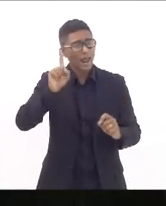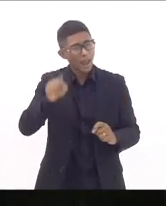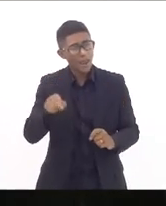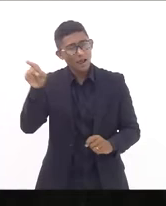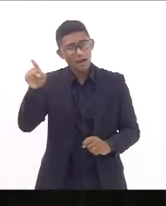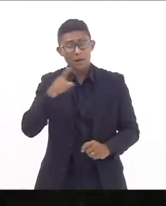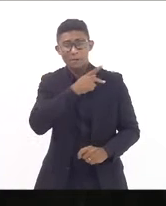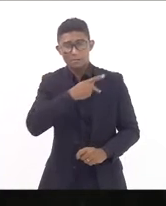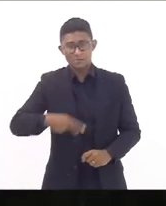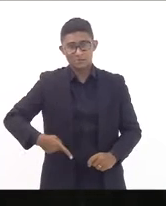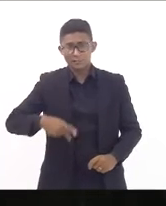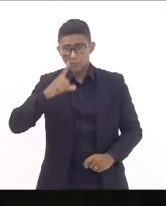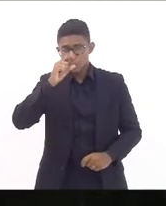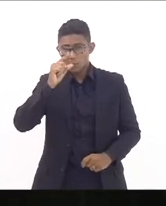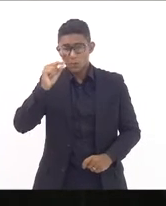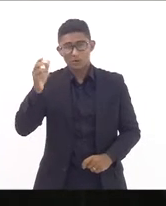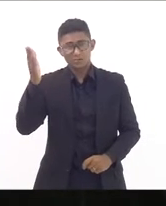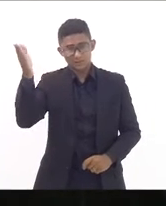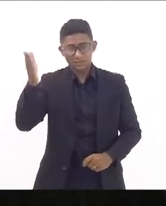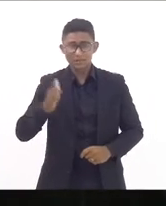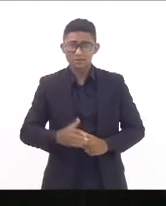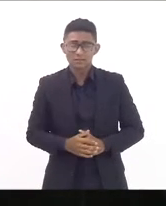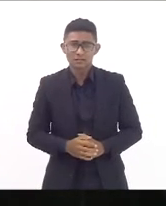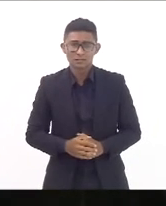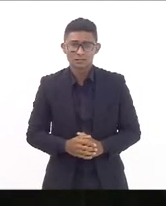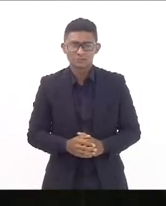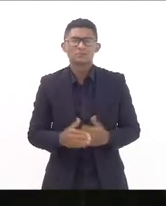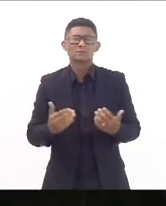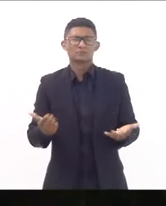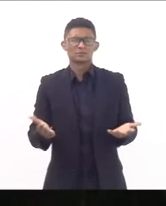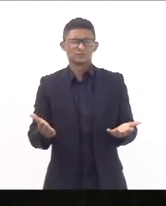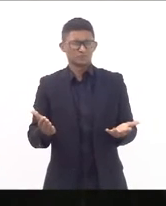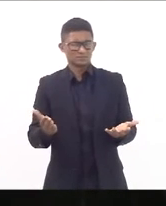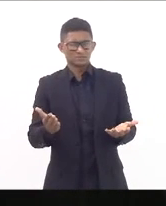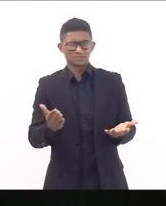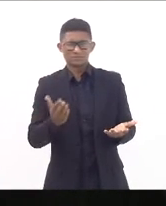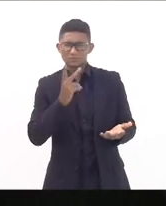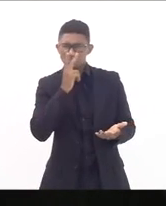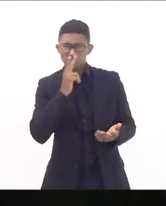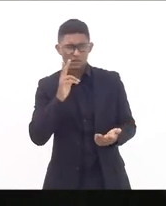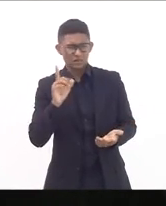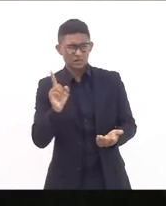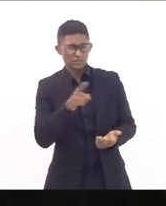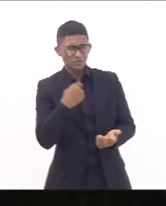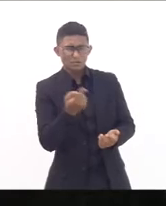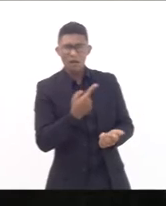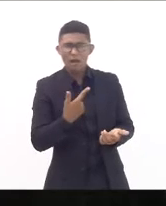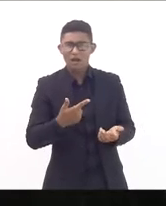Então, não há que se ter passividade